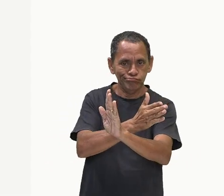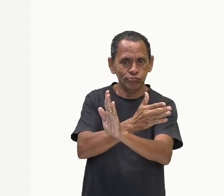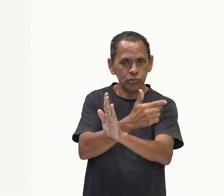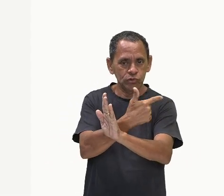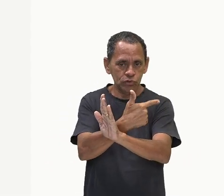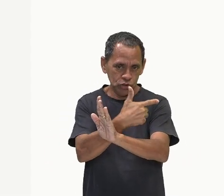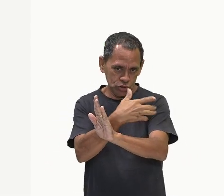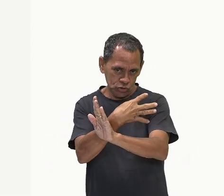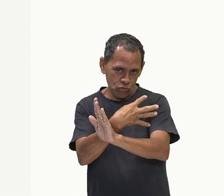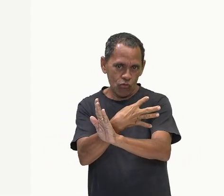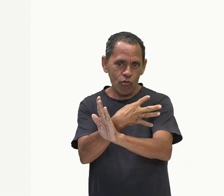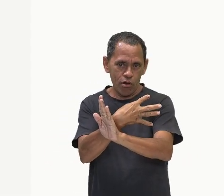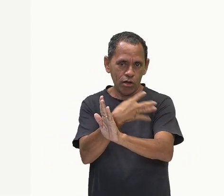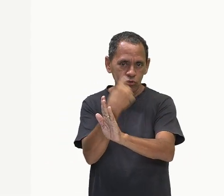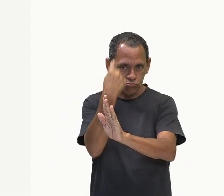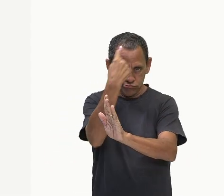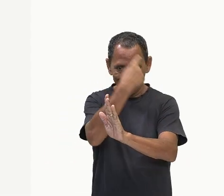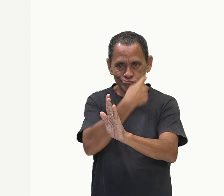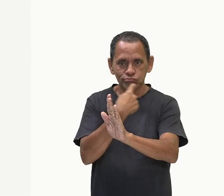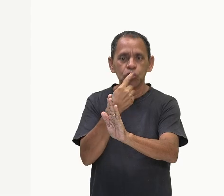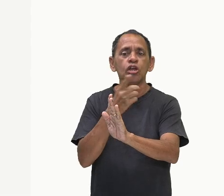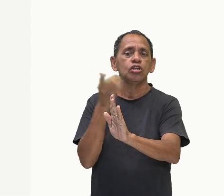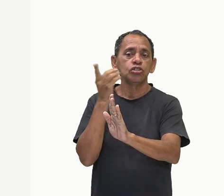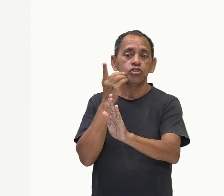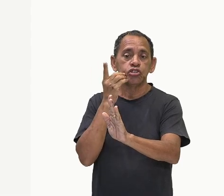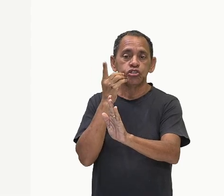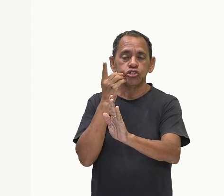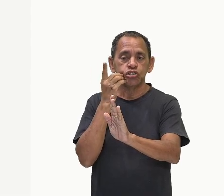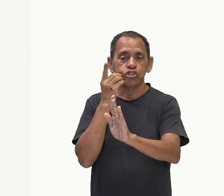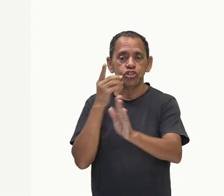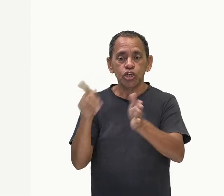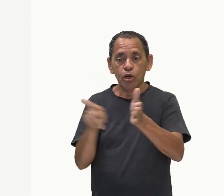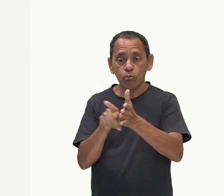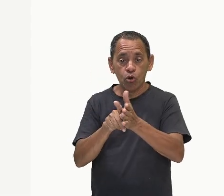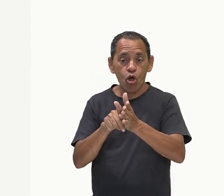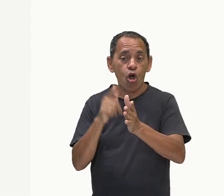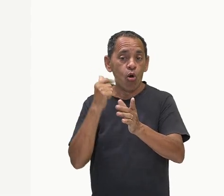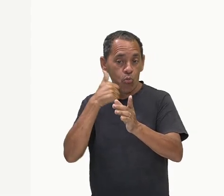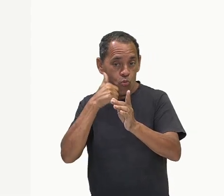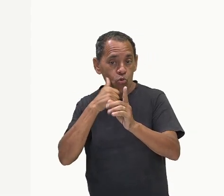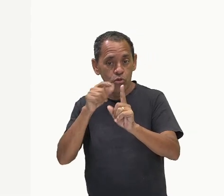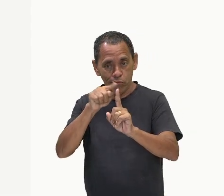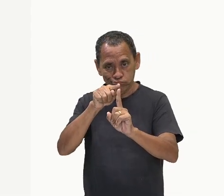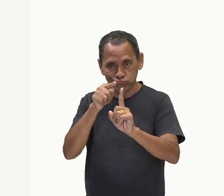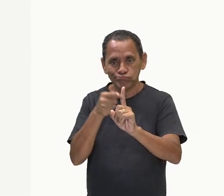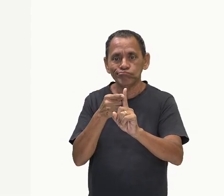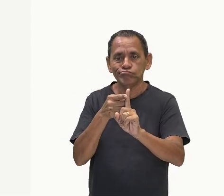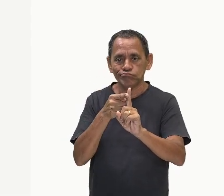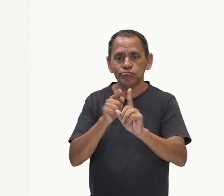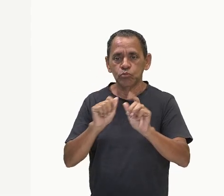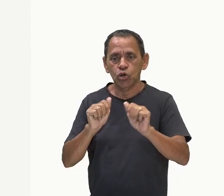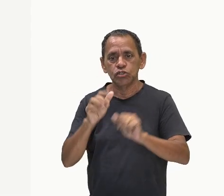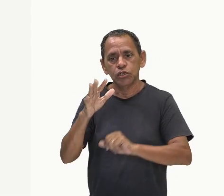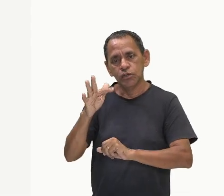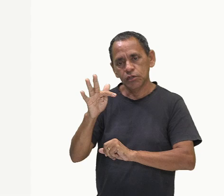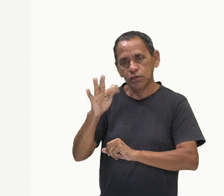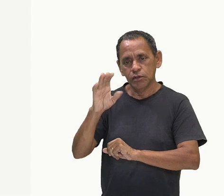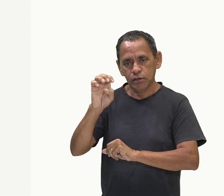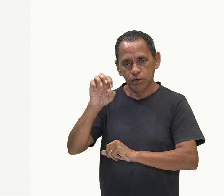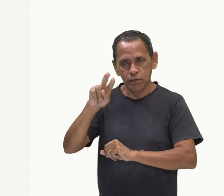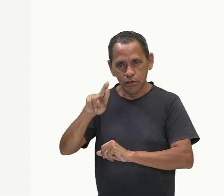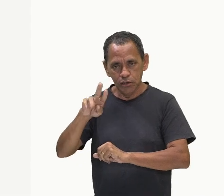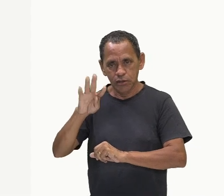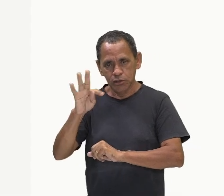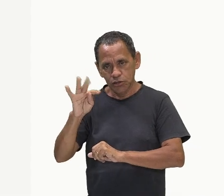chamado de dia fértil. E o período fértil, ele vai ser em torno de 3 dias antes e 3